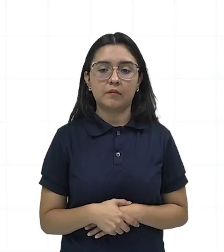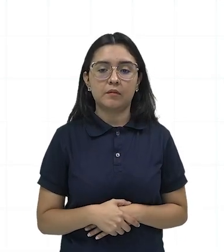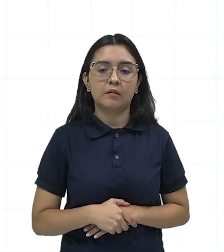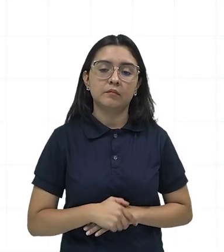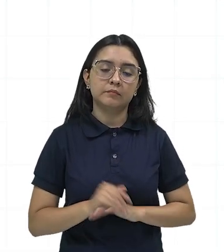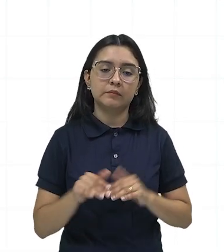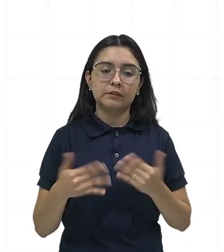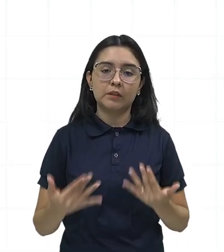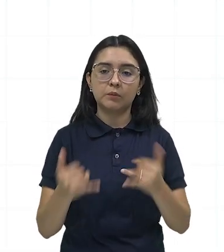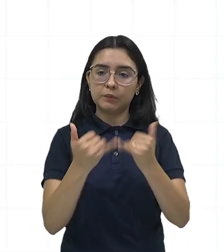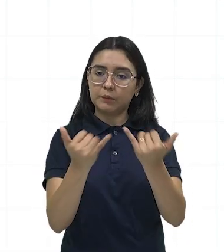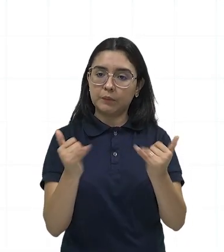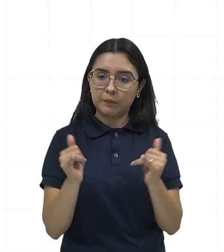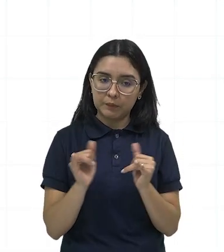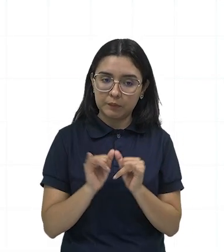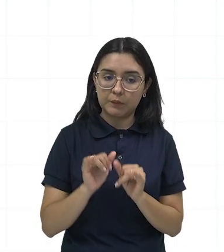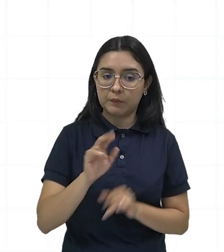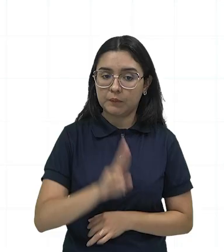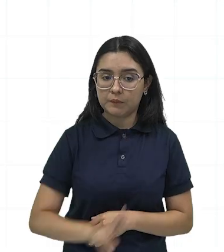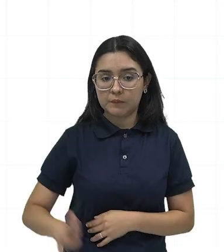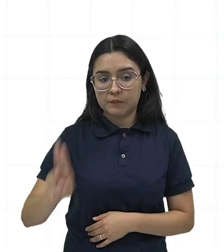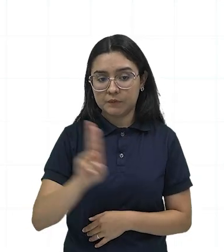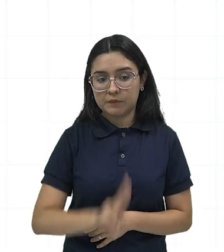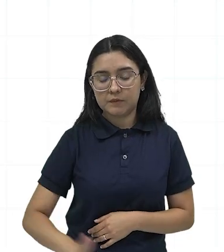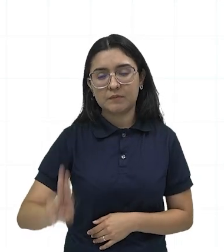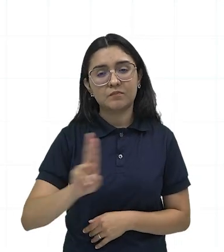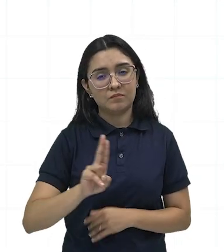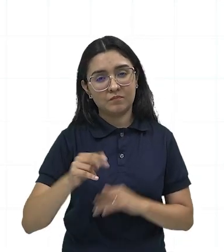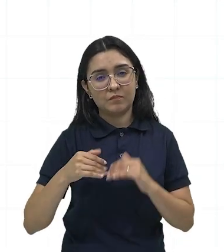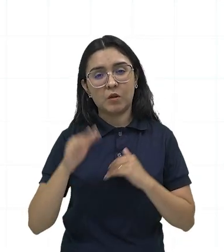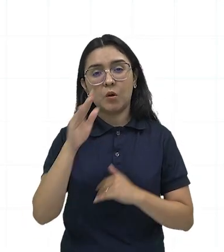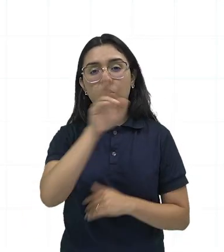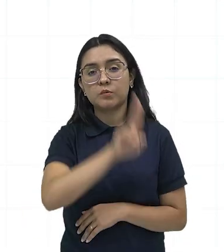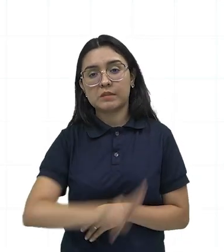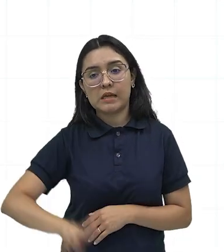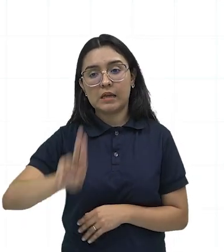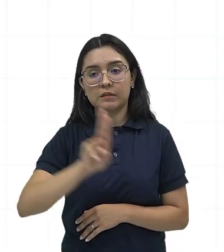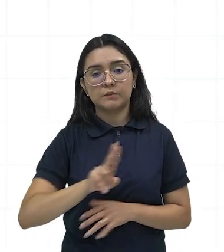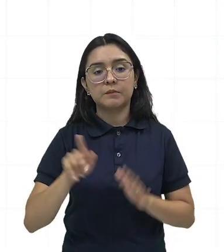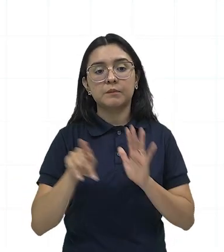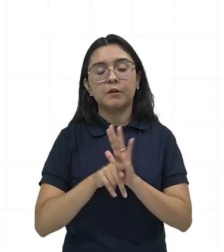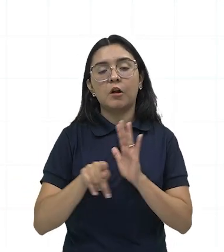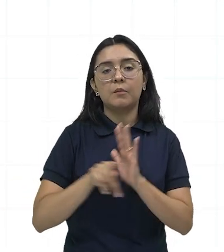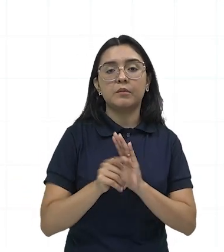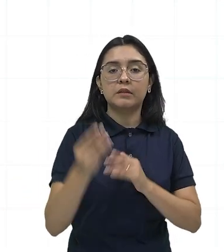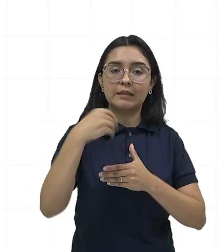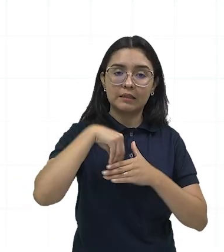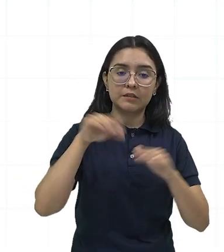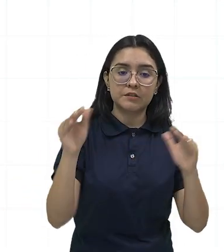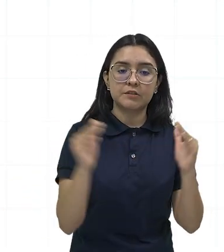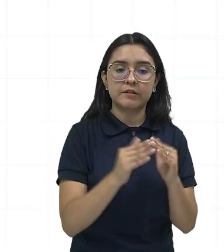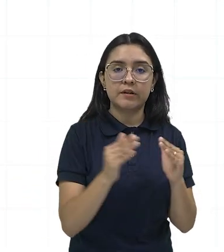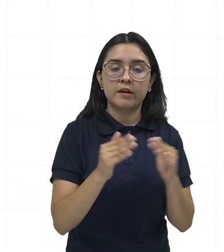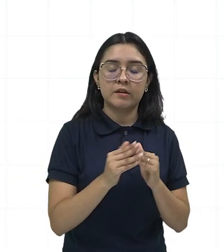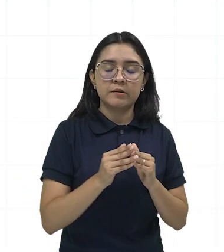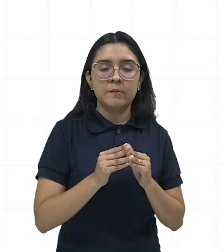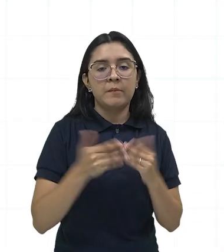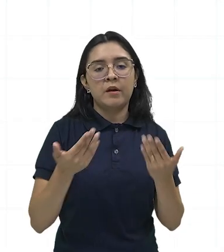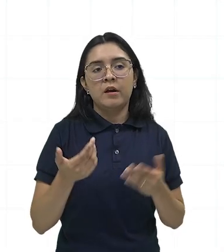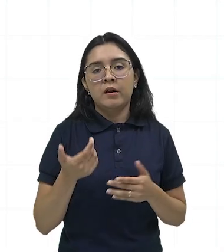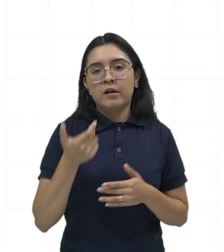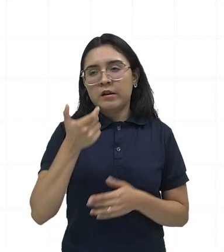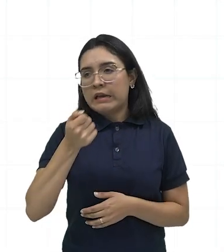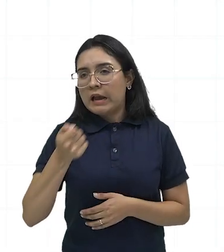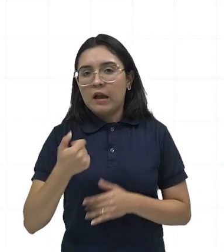esses circuitos, eles são bastante utilizados nas nossas residências para